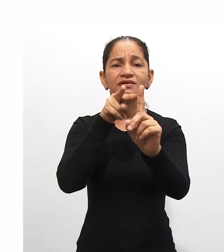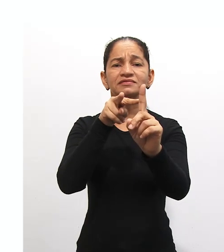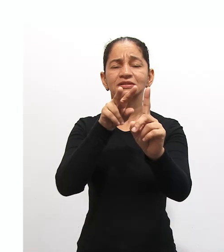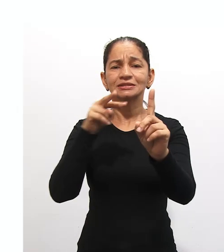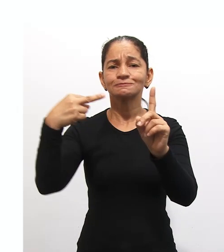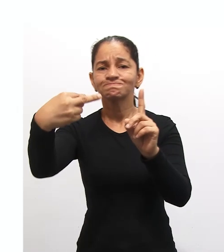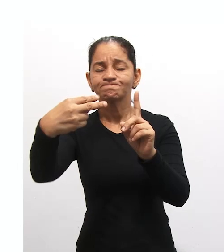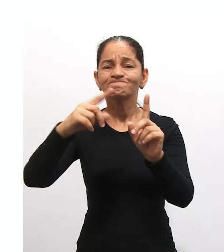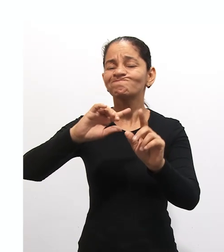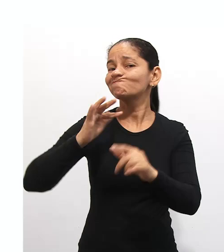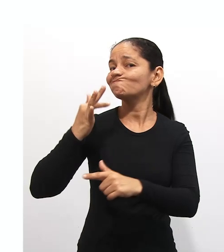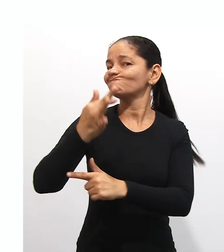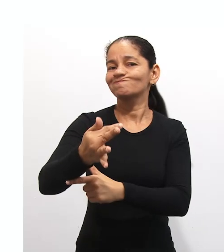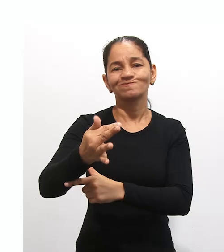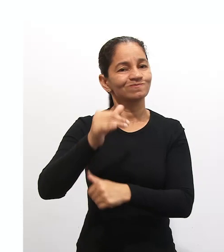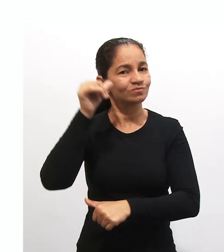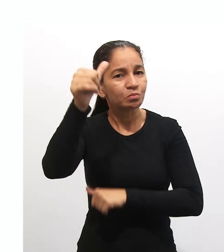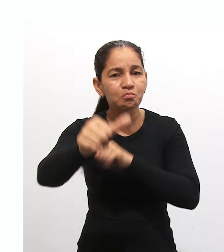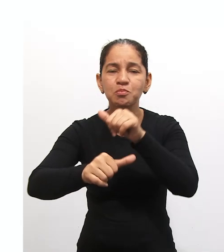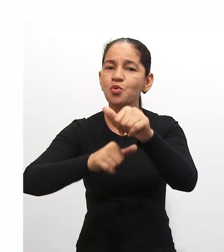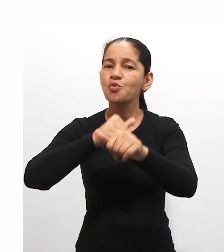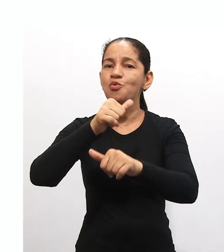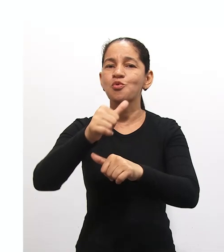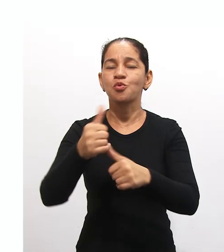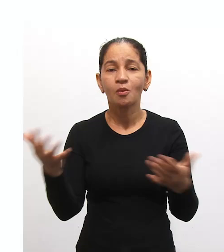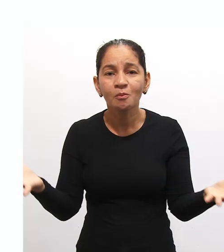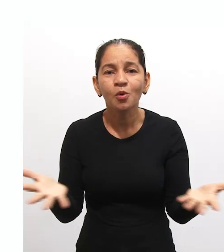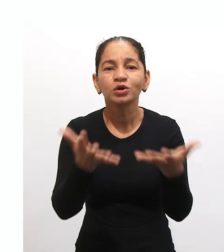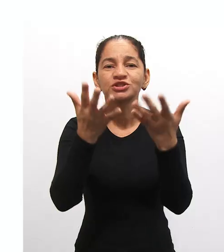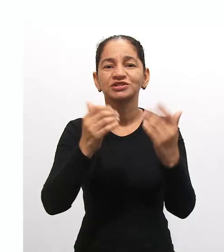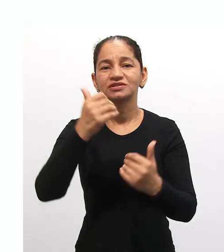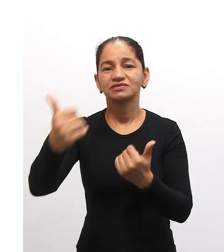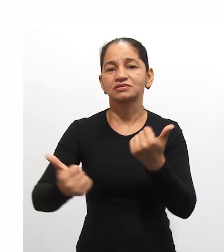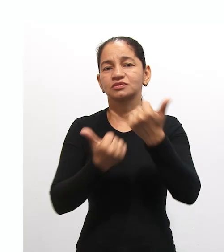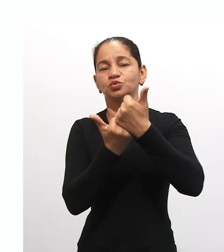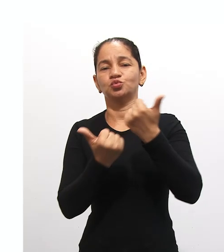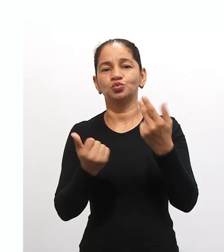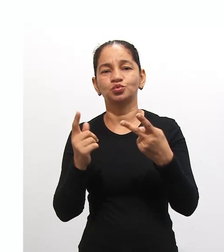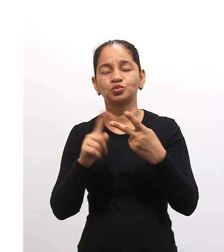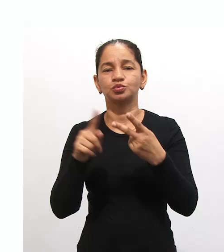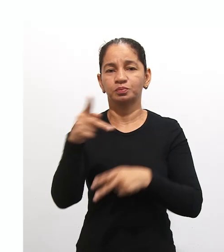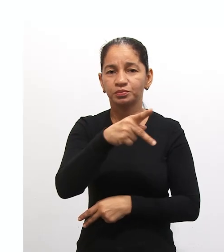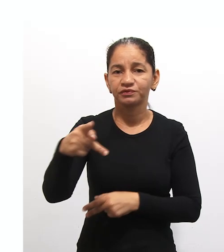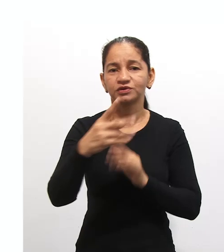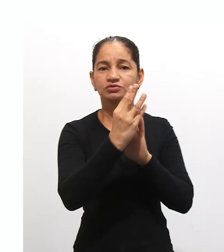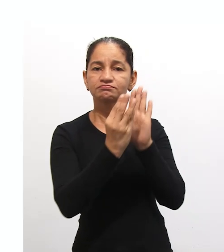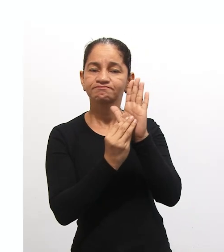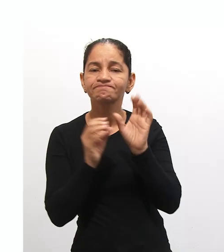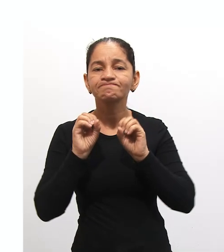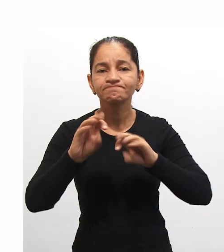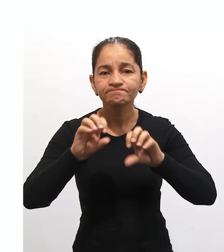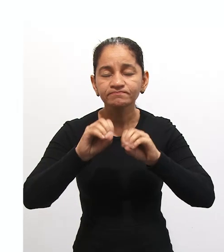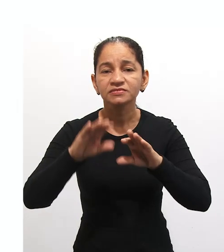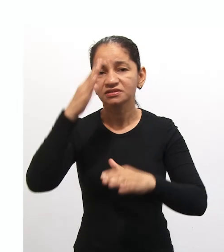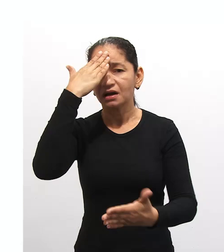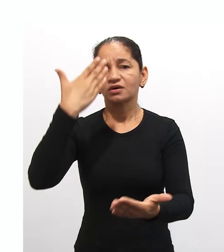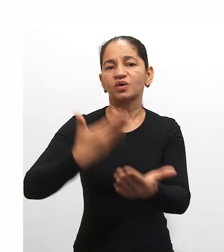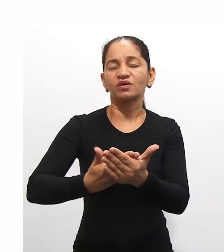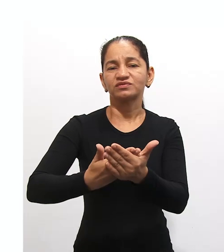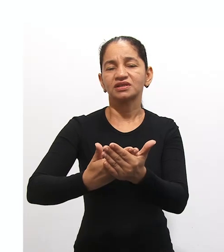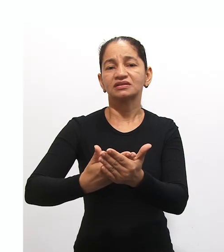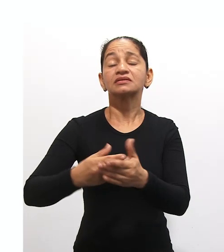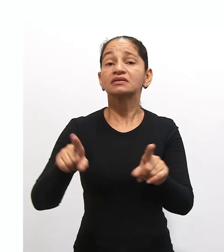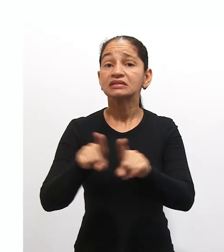Que influencia positivamente tutores, coordenadores e demais membros da equipe, criando uma cultura de confiança